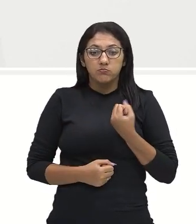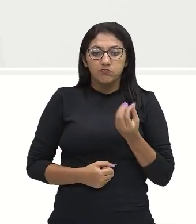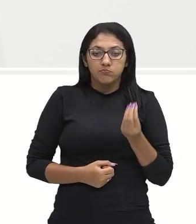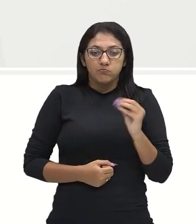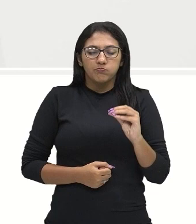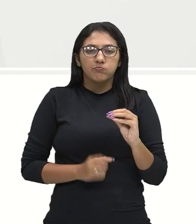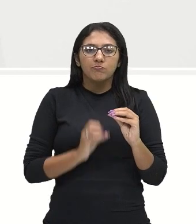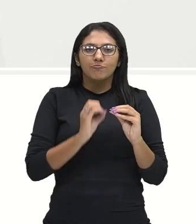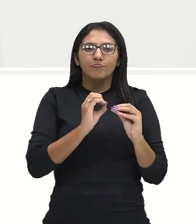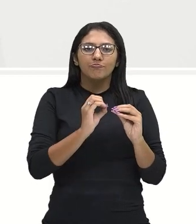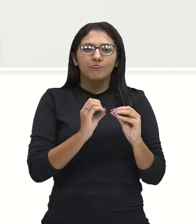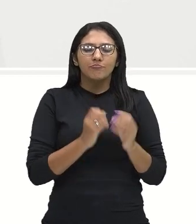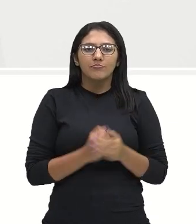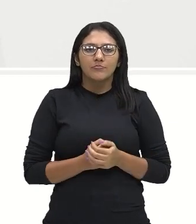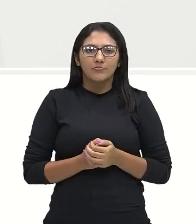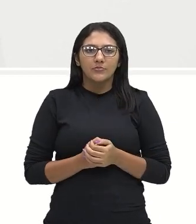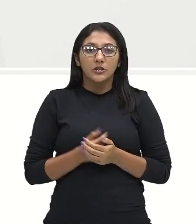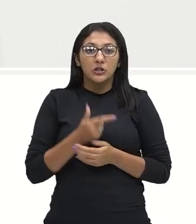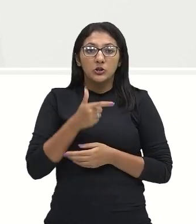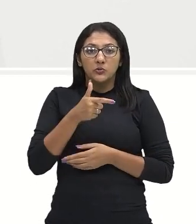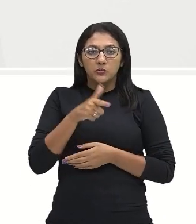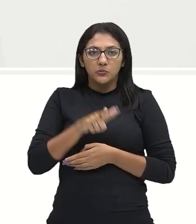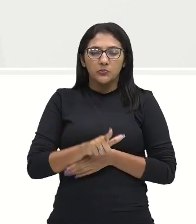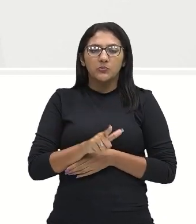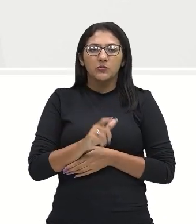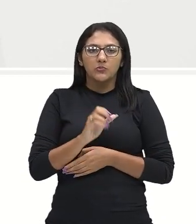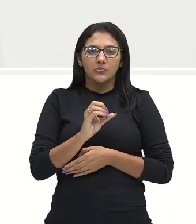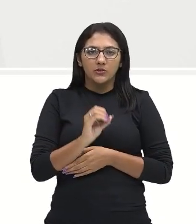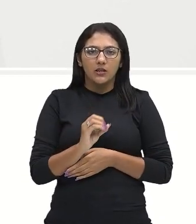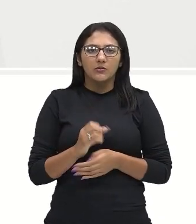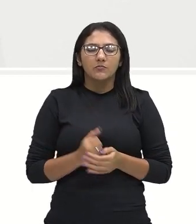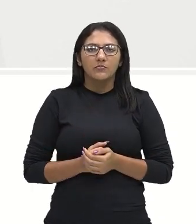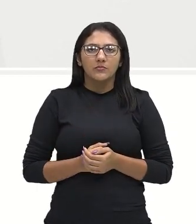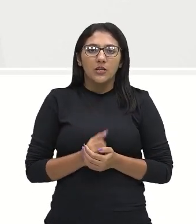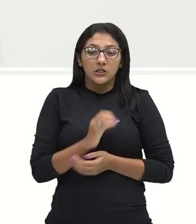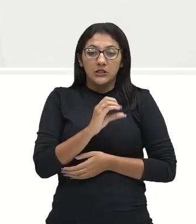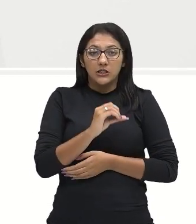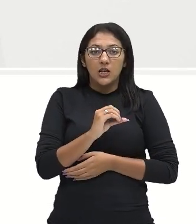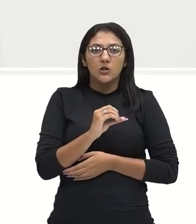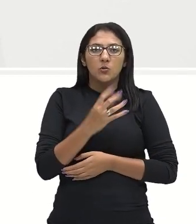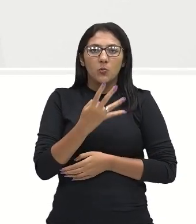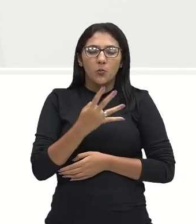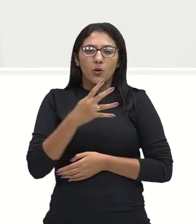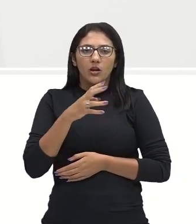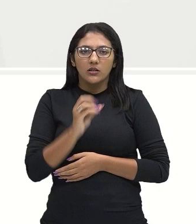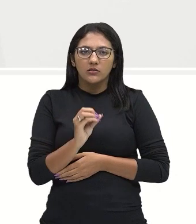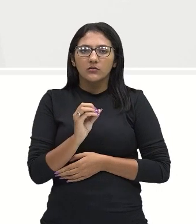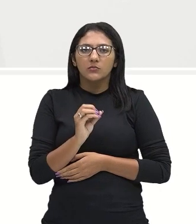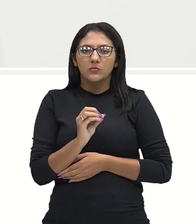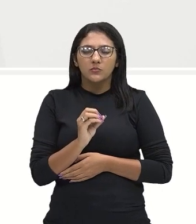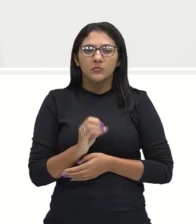Esse 0 a gente desce aqui para baixo, né? Ficamos agora com 40, certo?